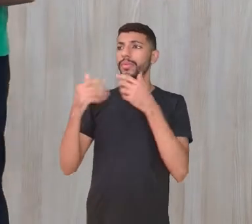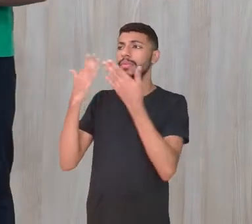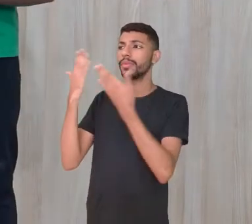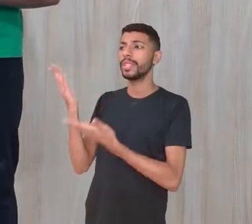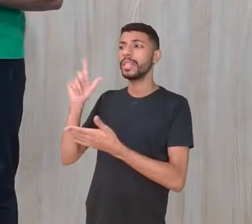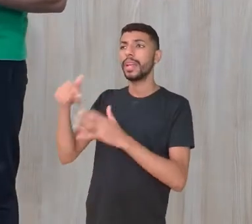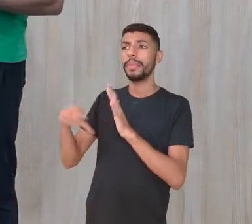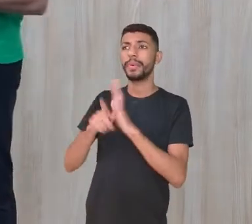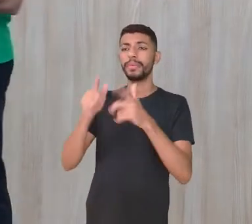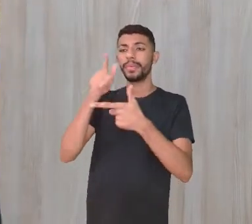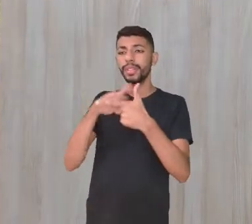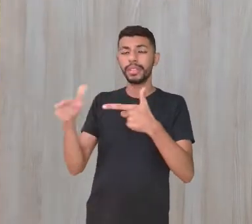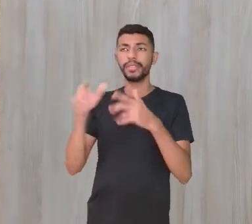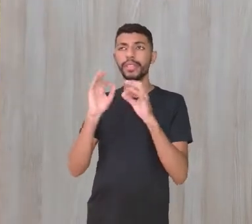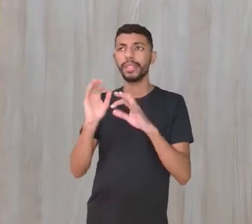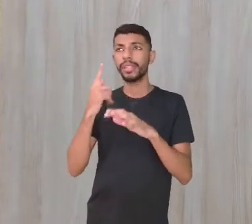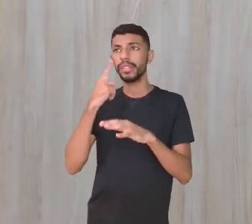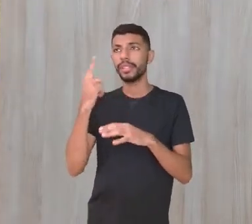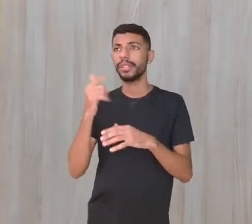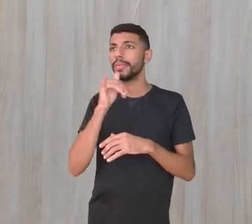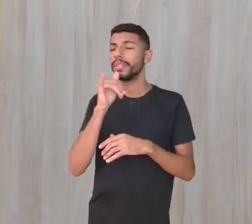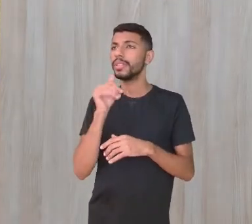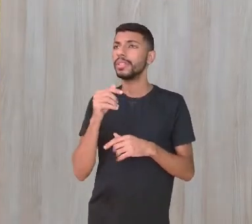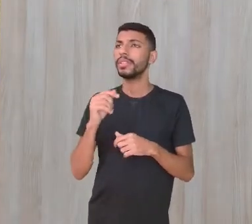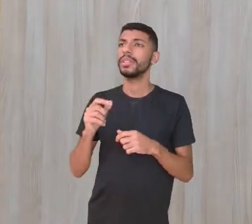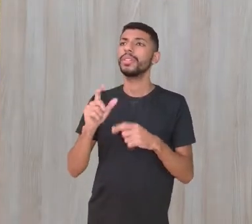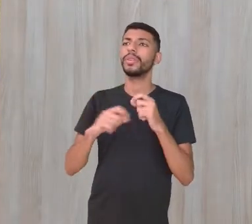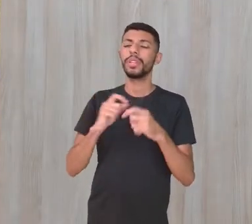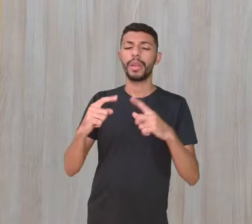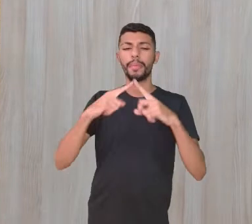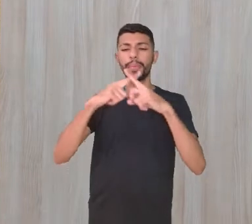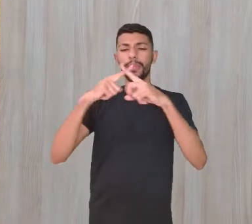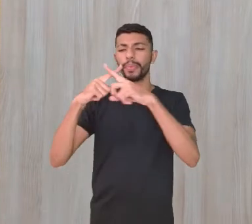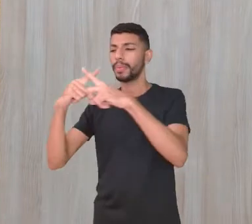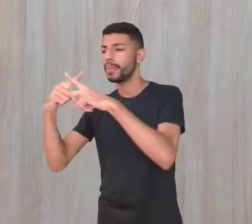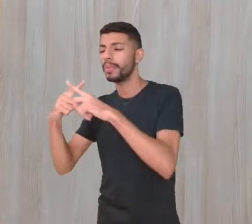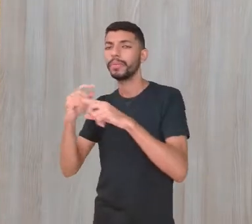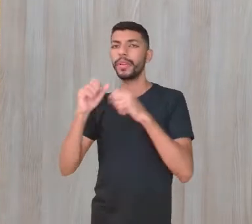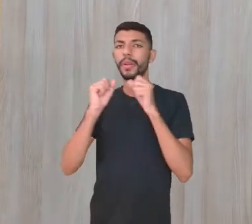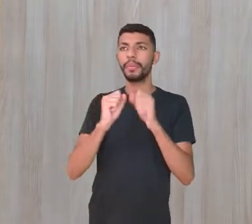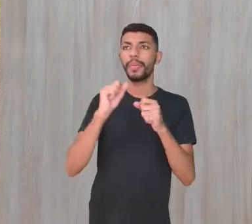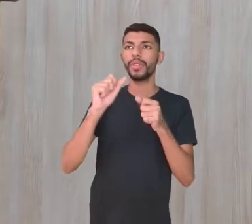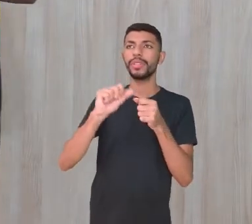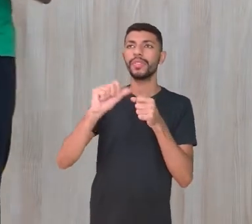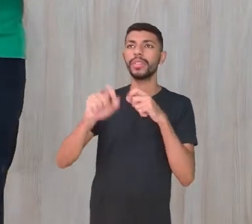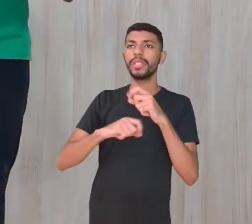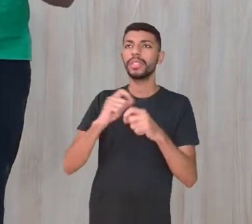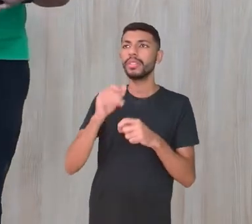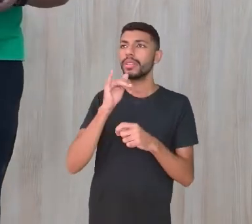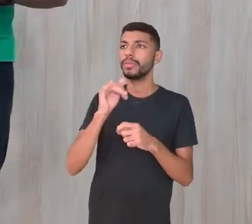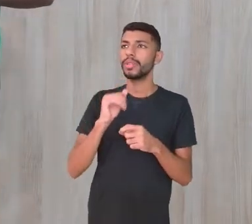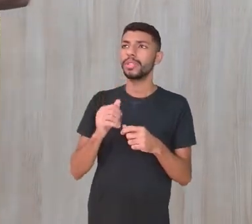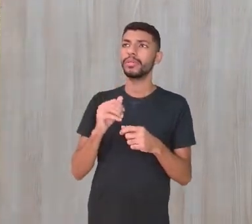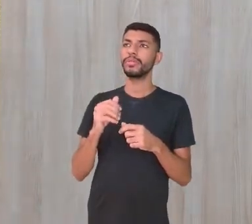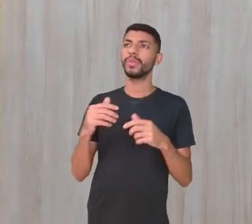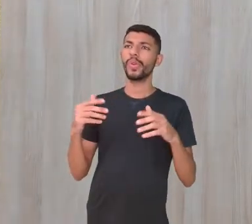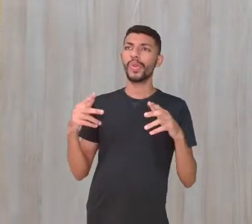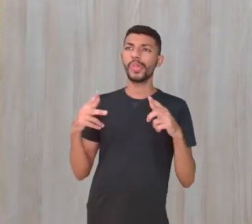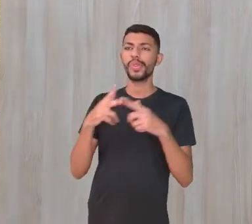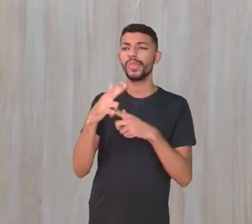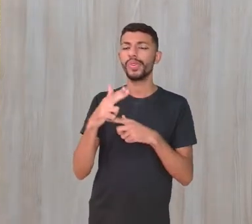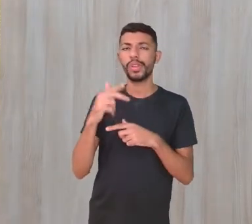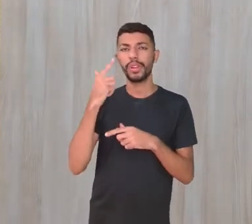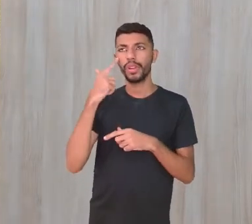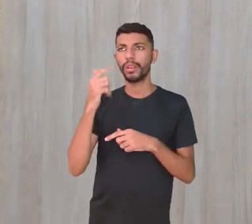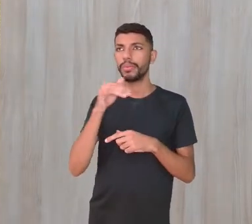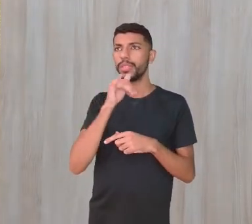né? Tu concorda comigo que quando eles estão multiplicando aqui, eu posso fazer tube-tube, eu posso cortar aqui, ó, esse 10